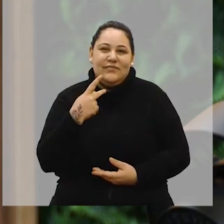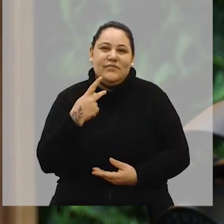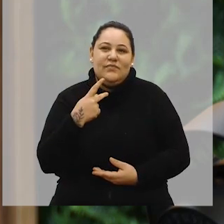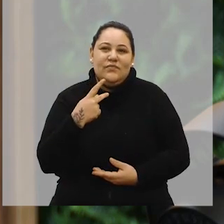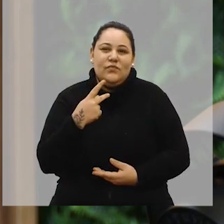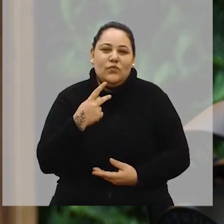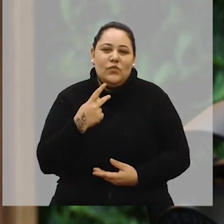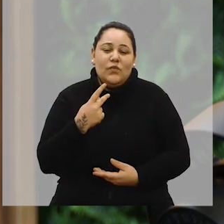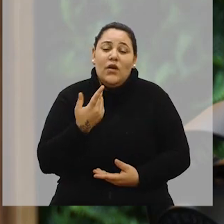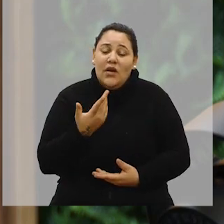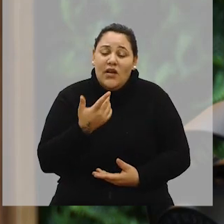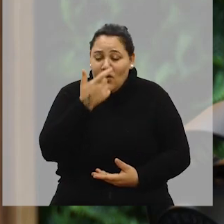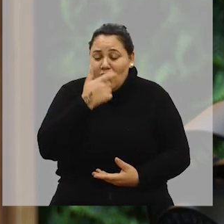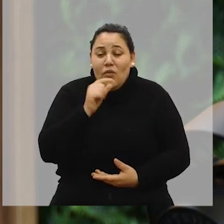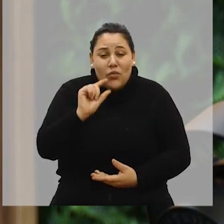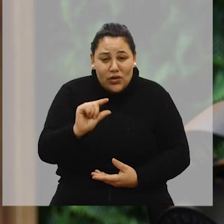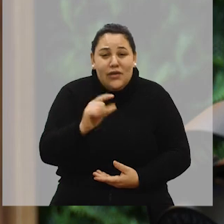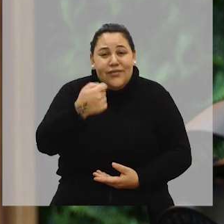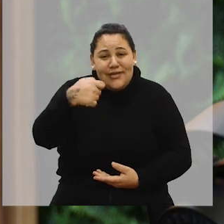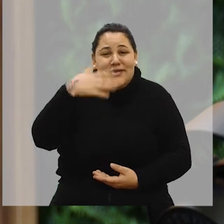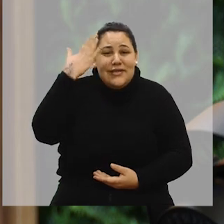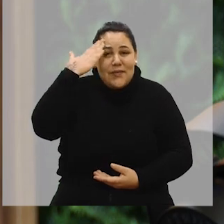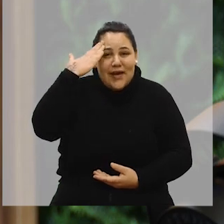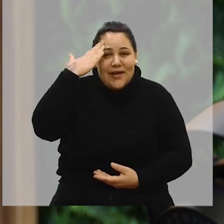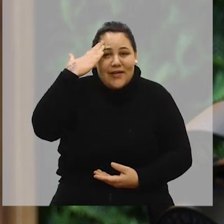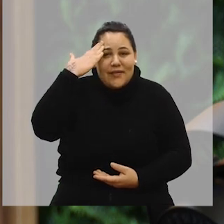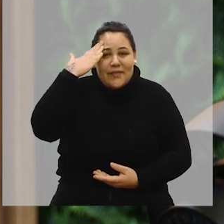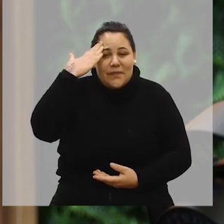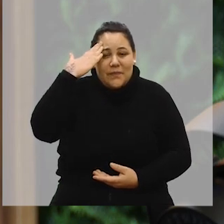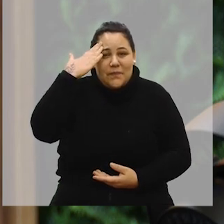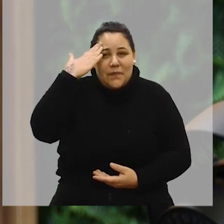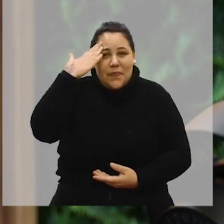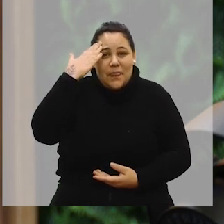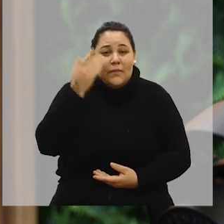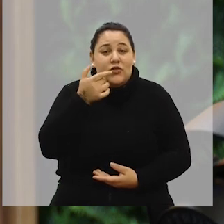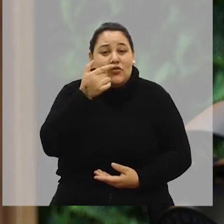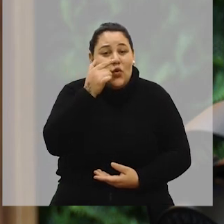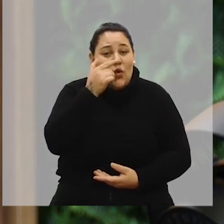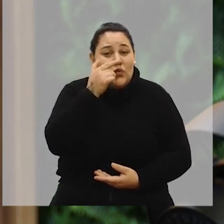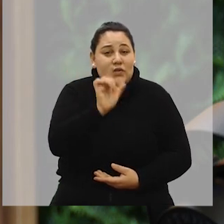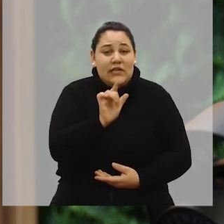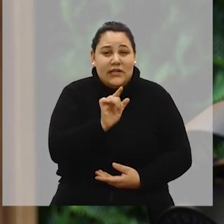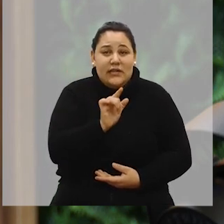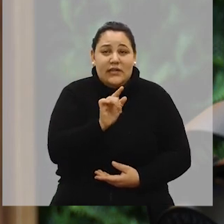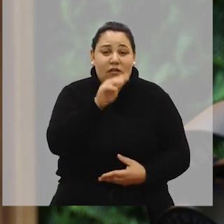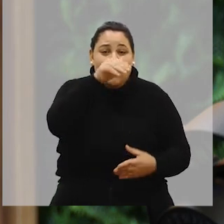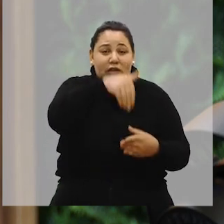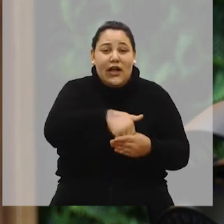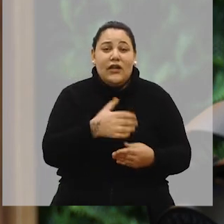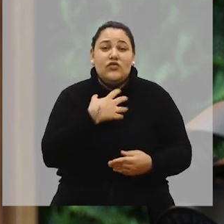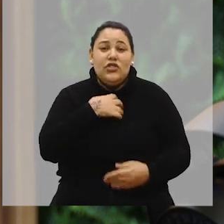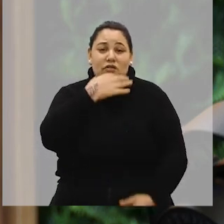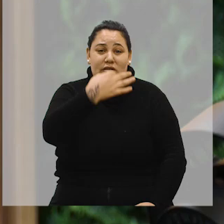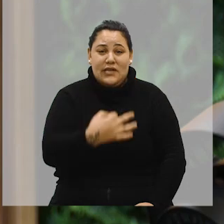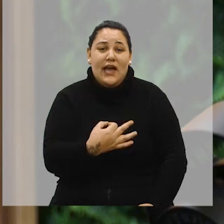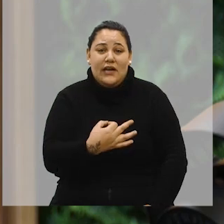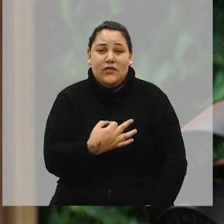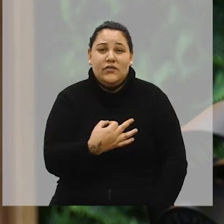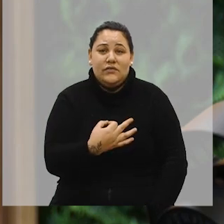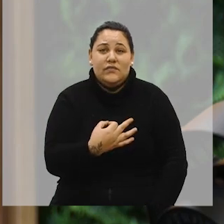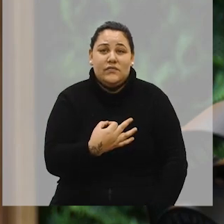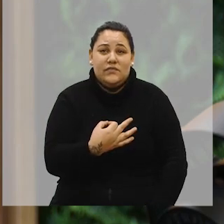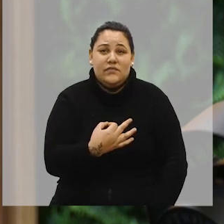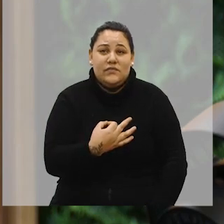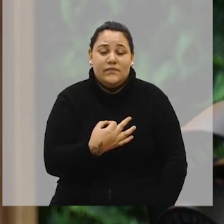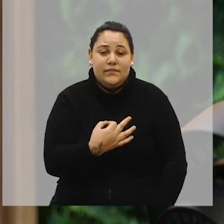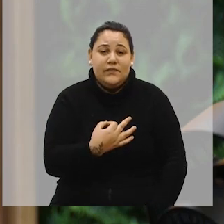seja um pouco e suficiente para tu conseguir exercer da maneira mais comum, da